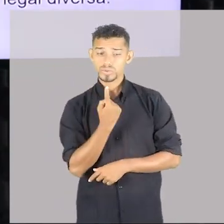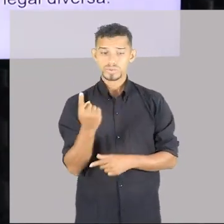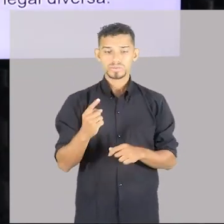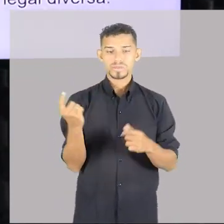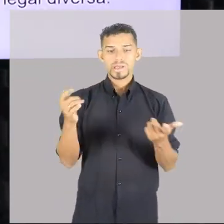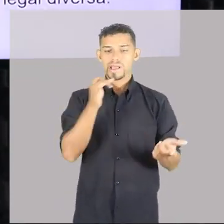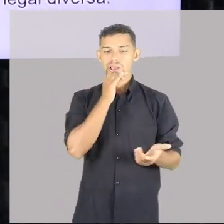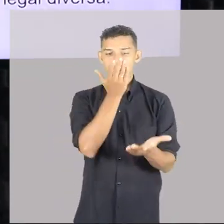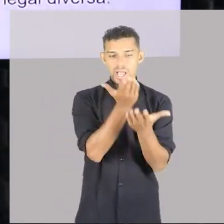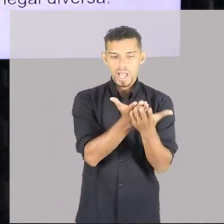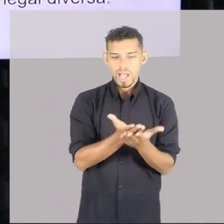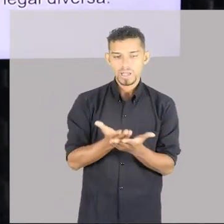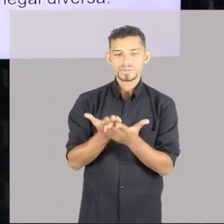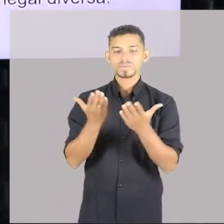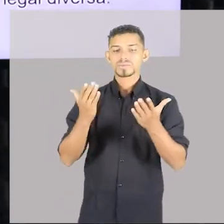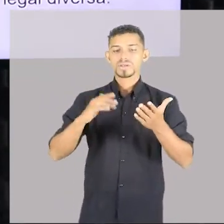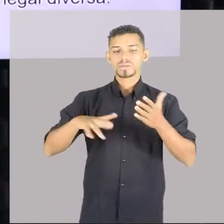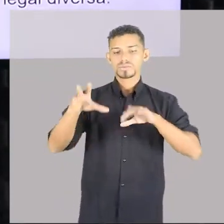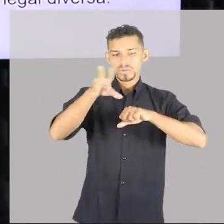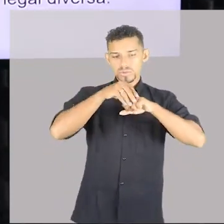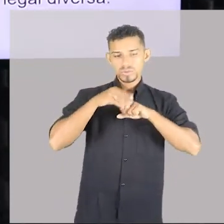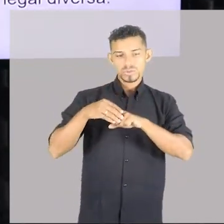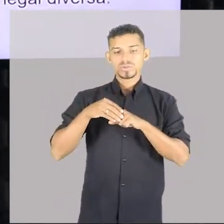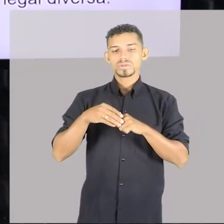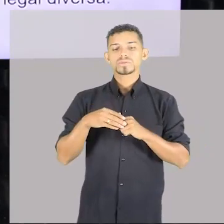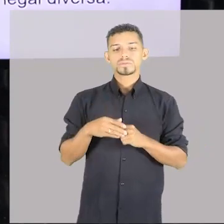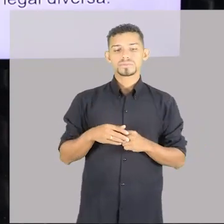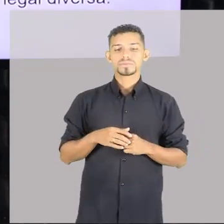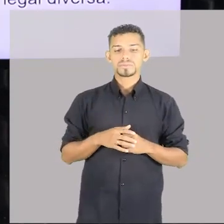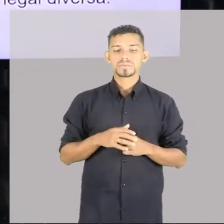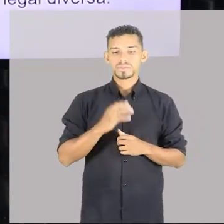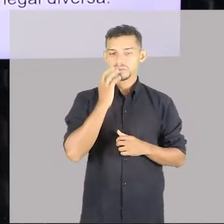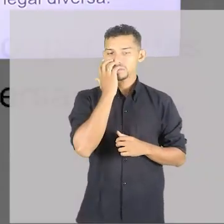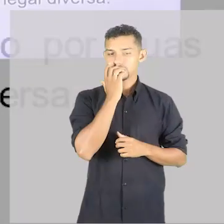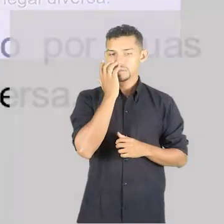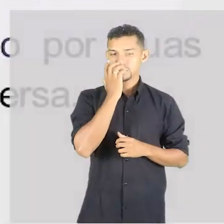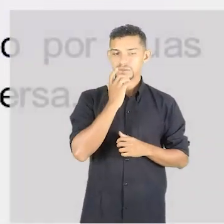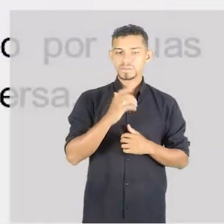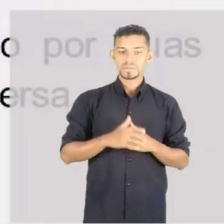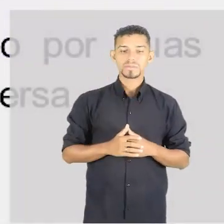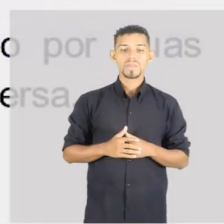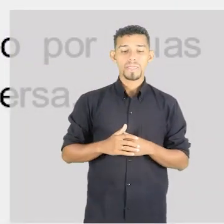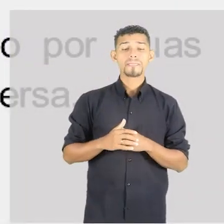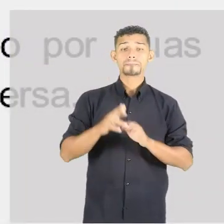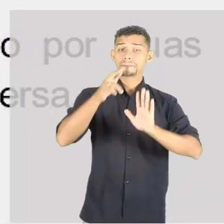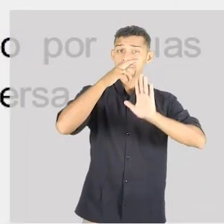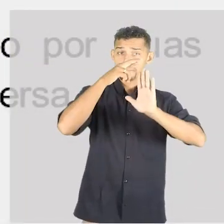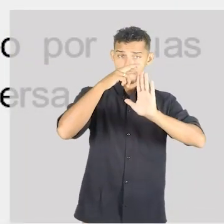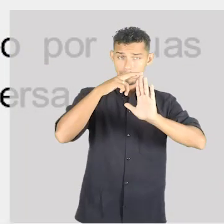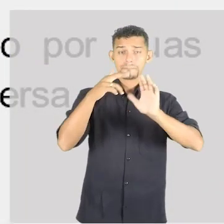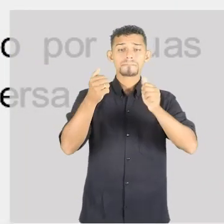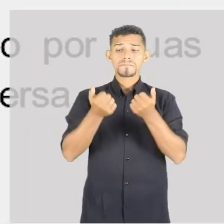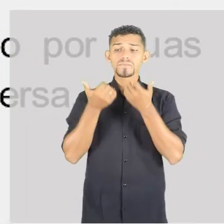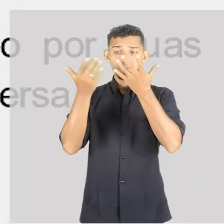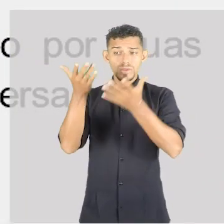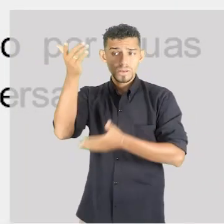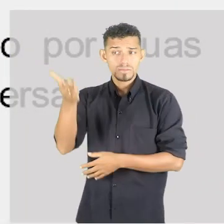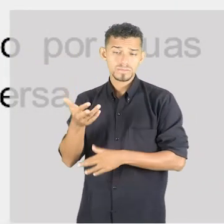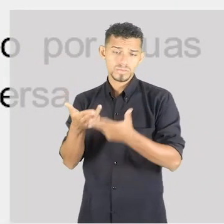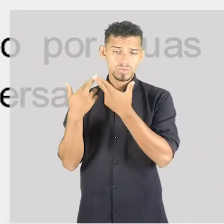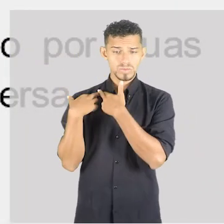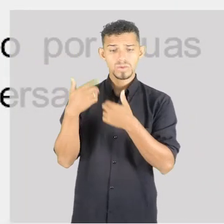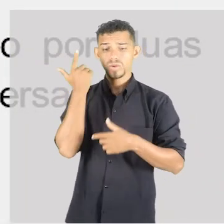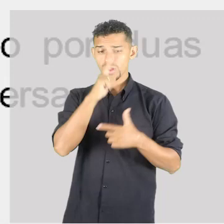com base na aula, com base nos seus estudos pretéritos, com base no estudo da apostila. O recurso será dirigido à autoridade que proferiu a